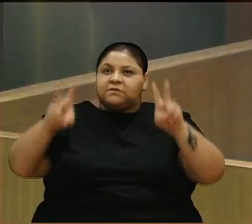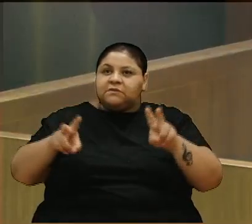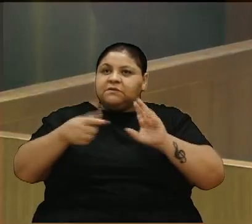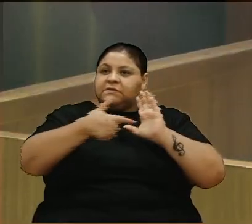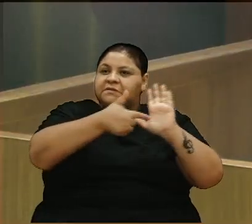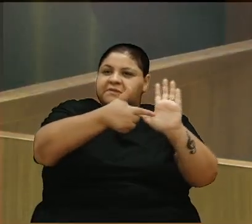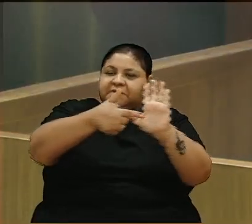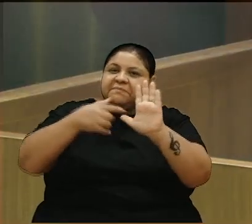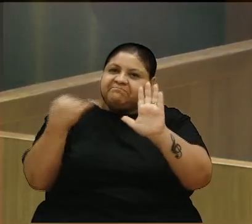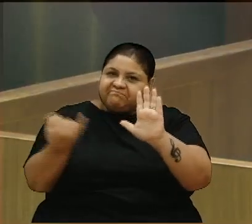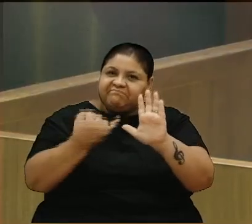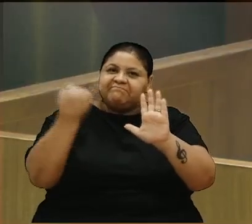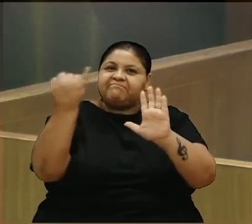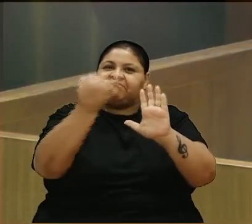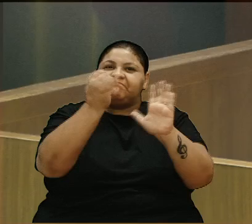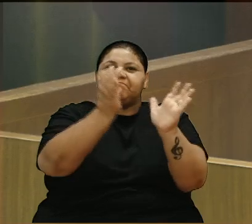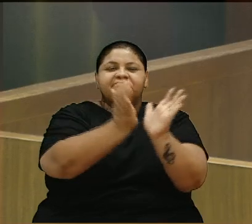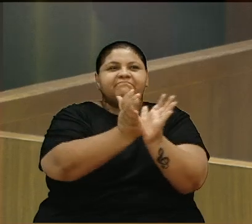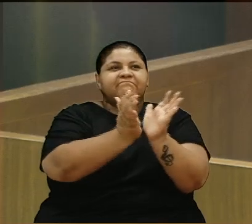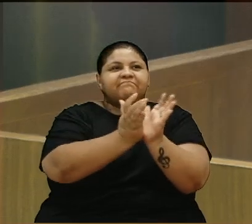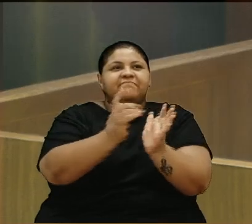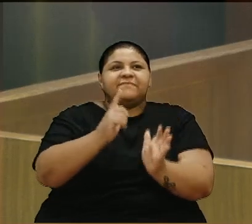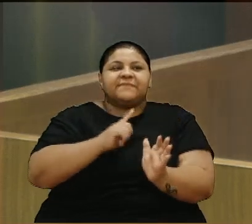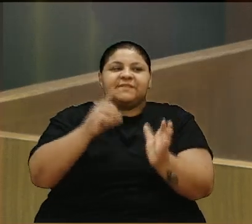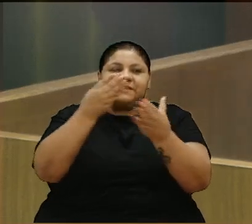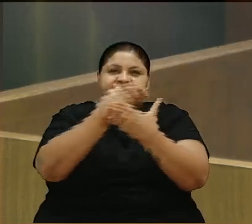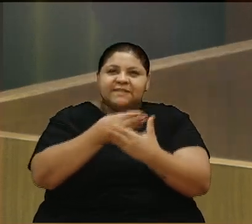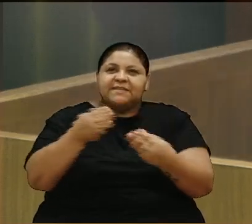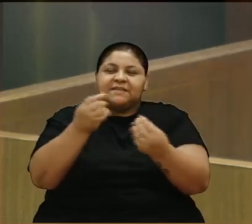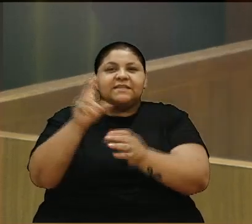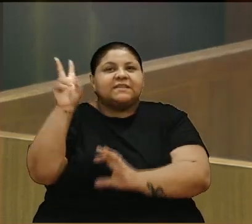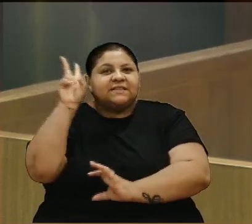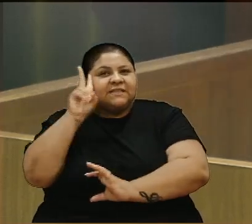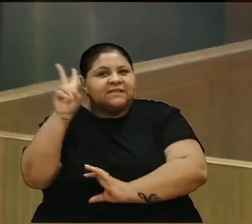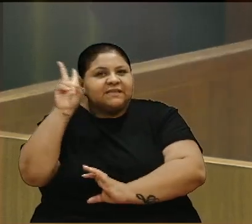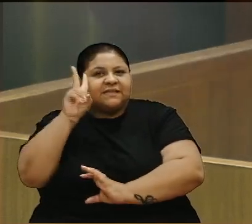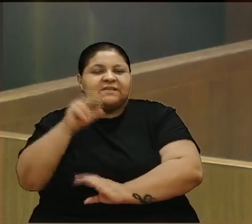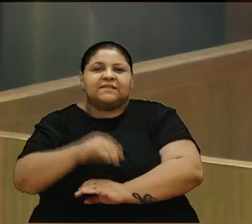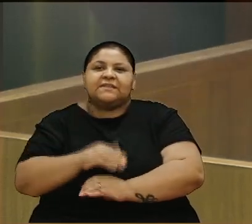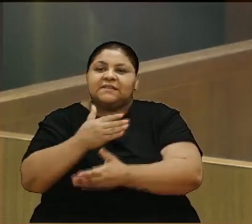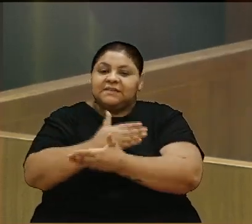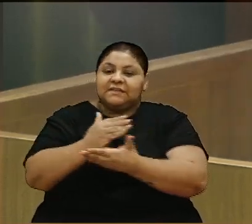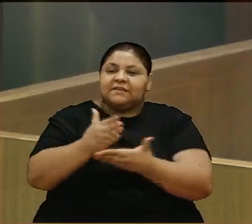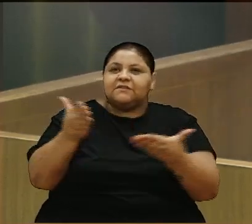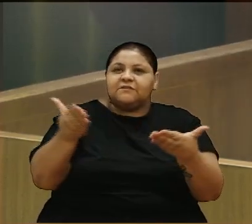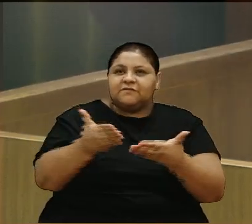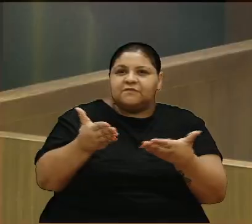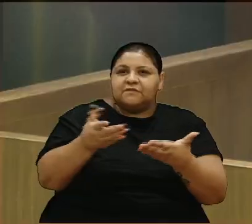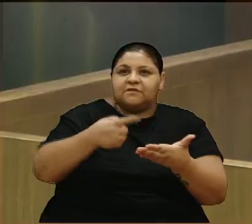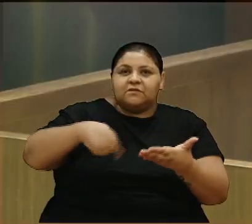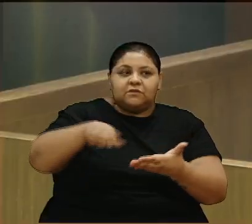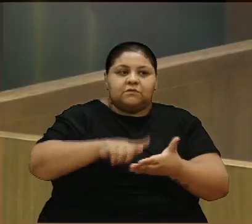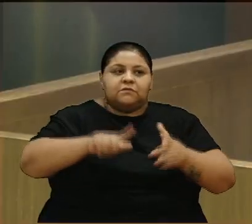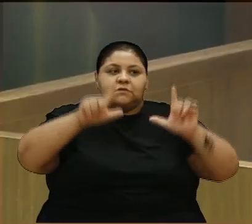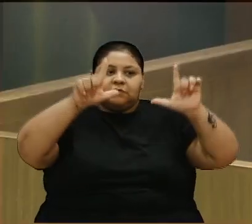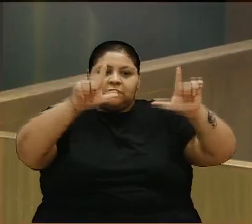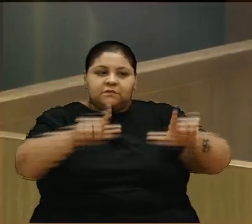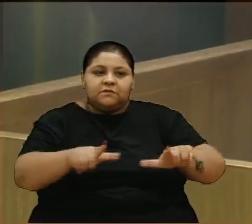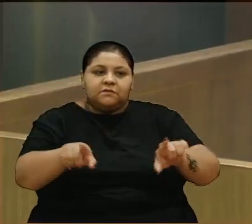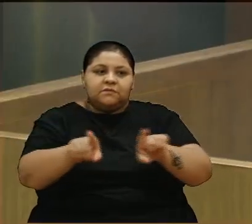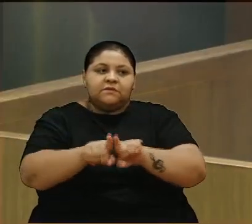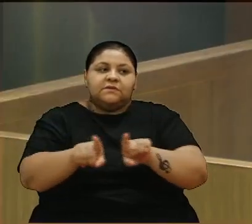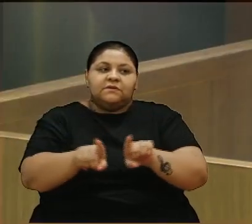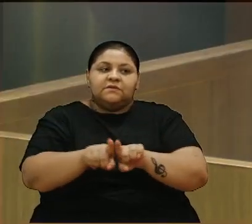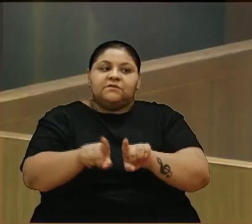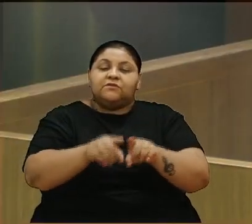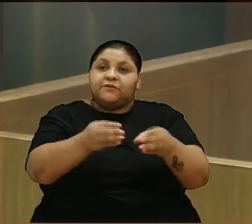então que é importante também que os colegas tenham essa sensibilização. Lembrando, então, que a partir de agora, a partir de hoje, o nosso gabinete também recebe.